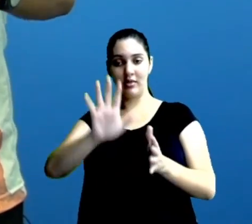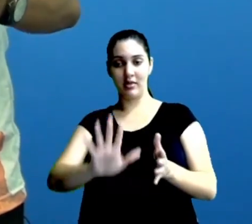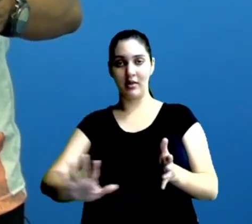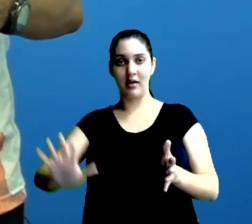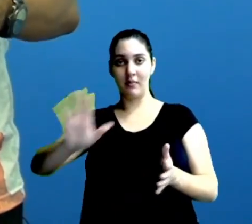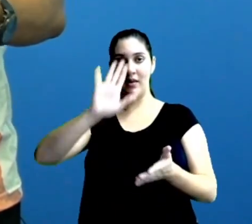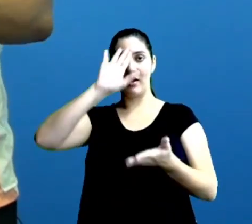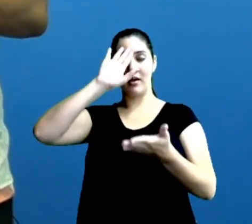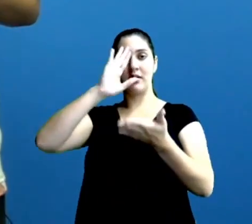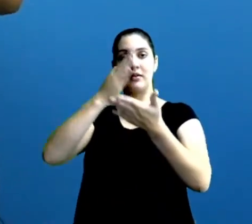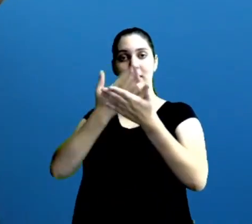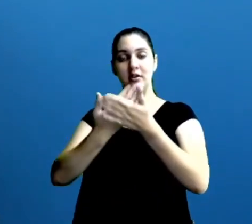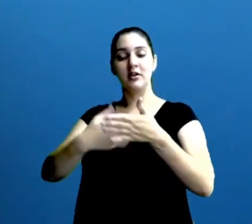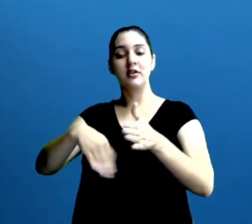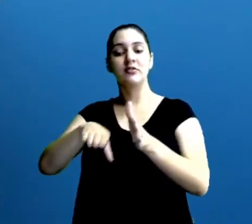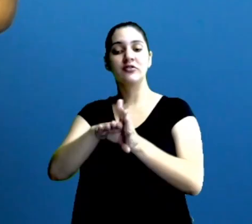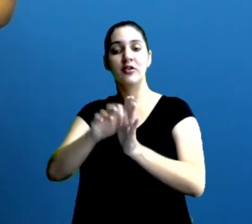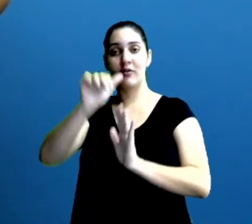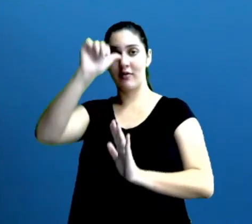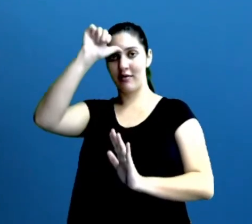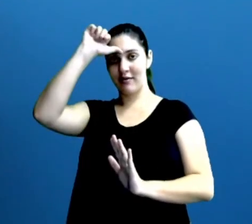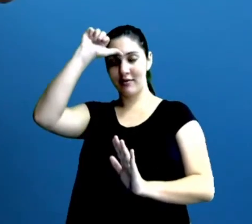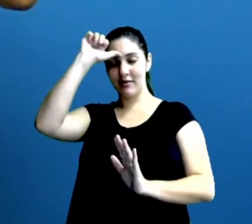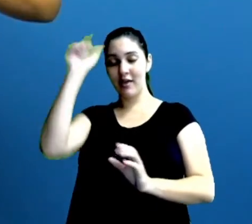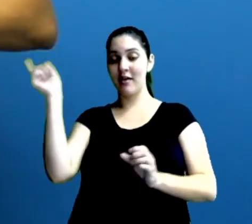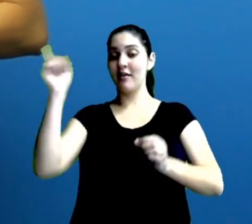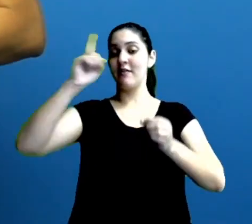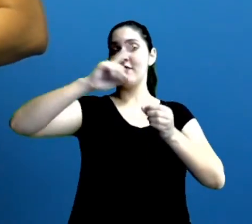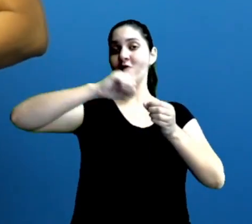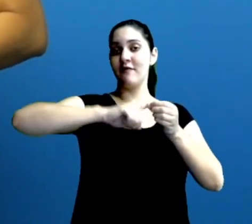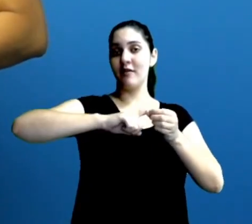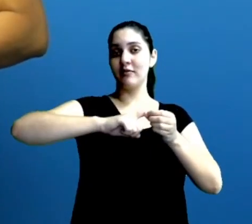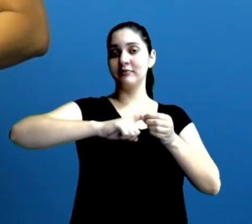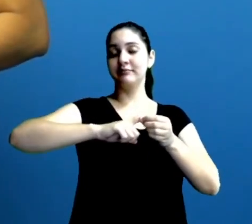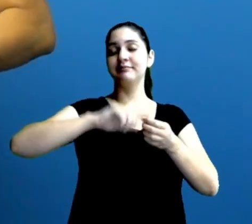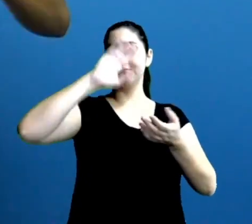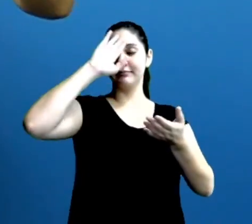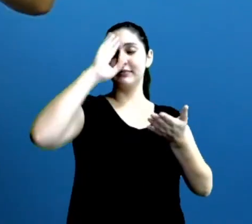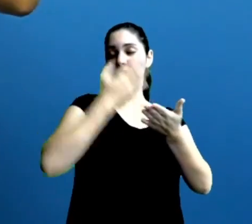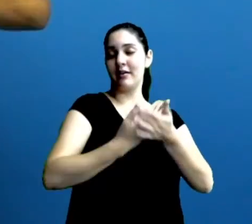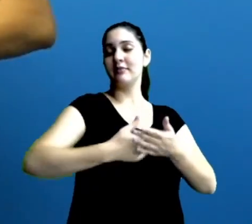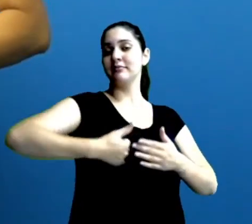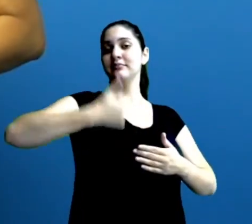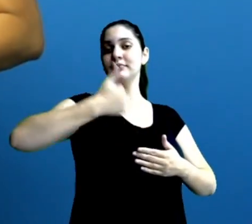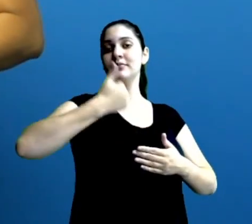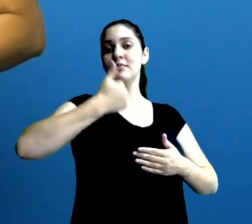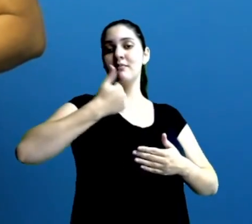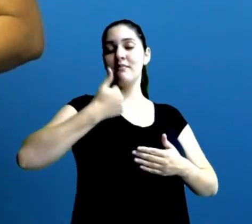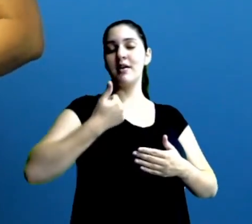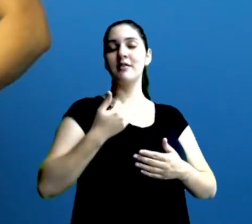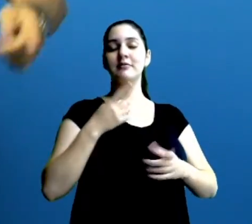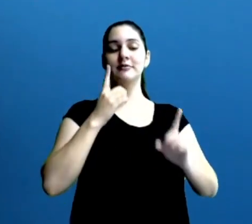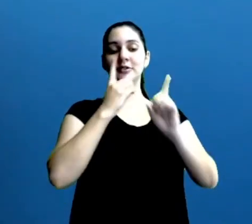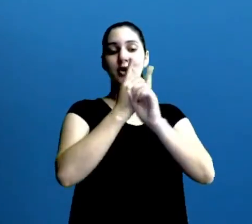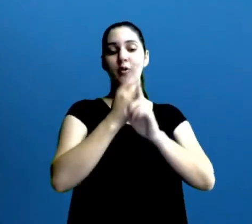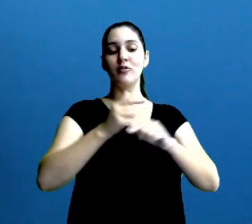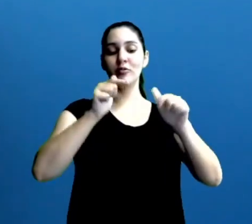América, acredita que chegou às Índias e retorna crente que foi o primeiro a descobrir o caminho para as